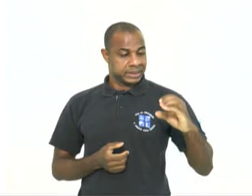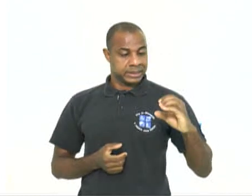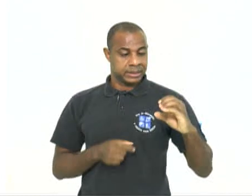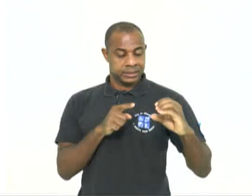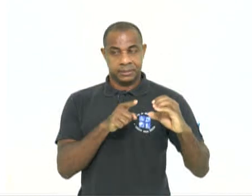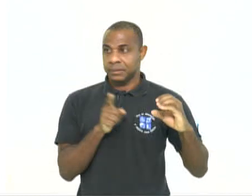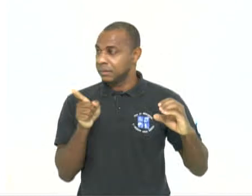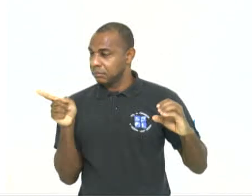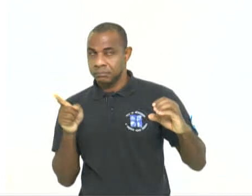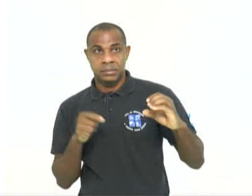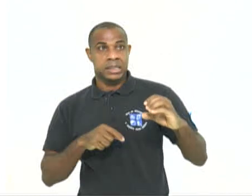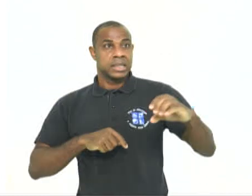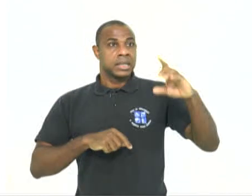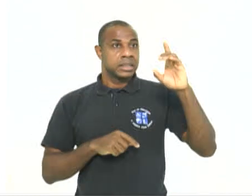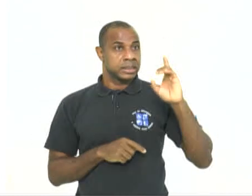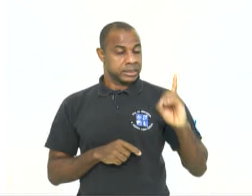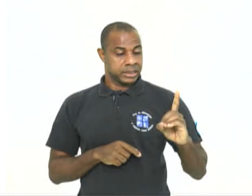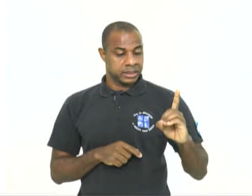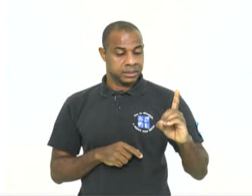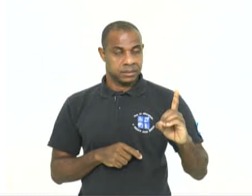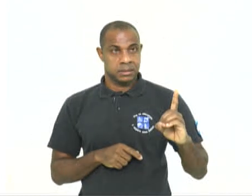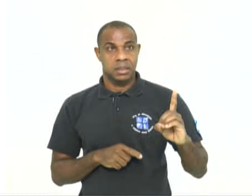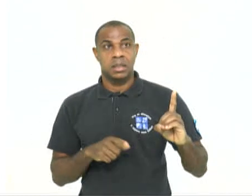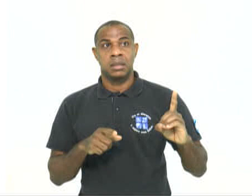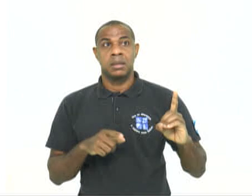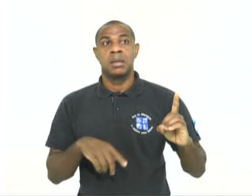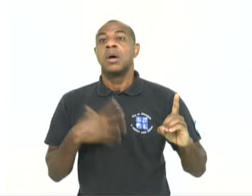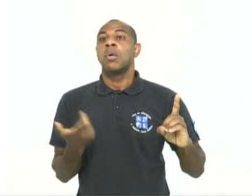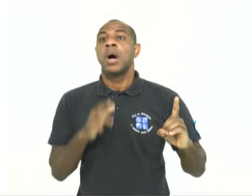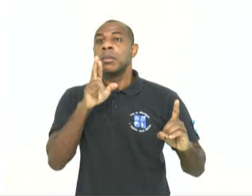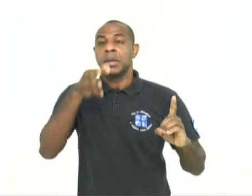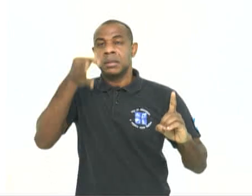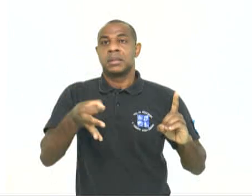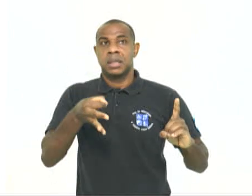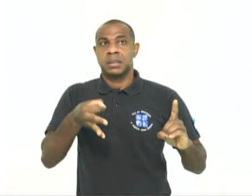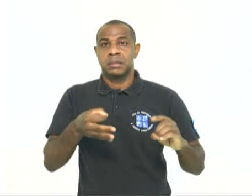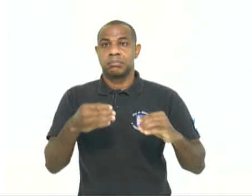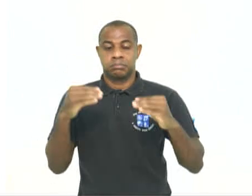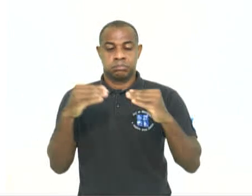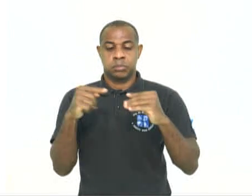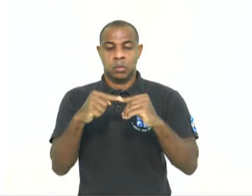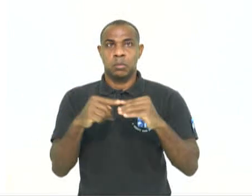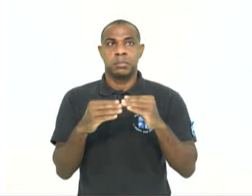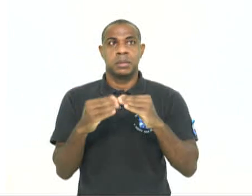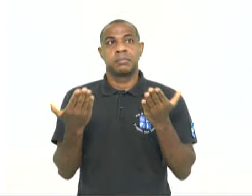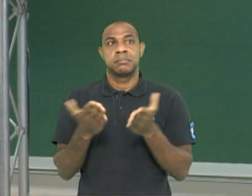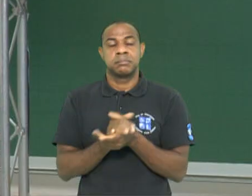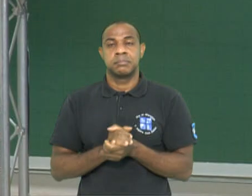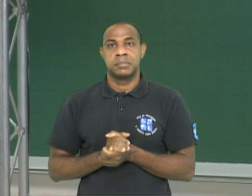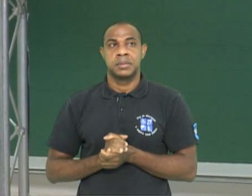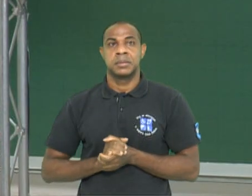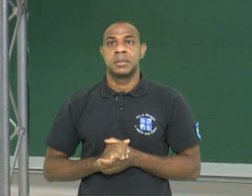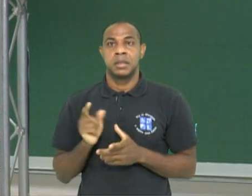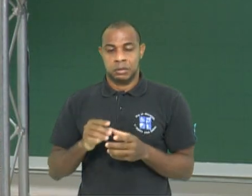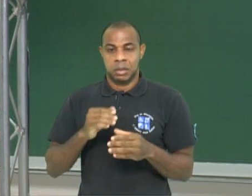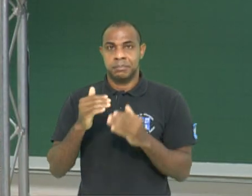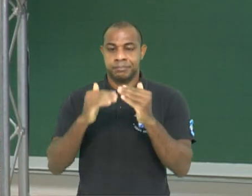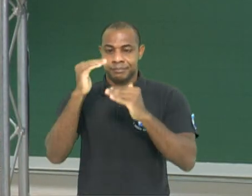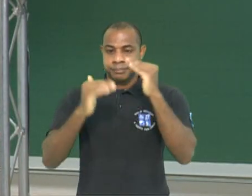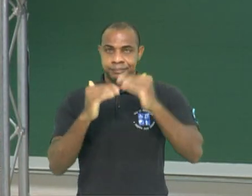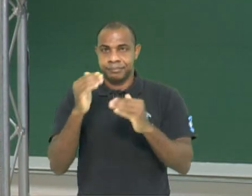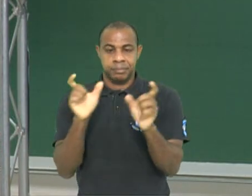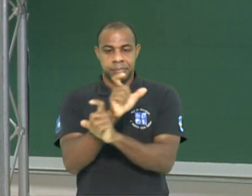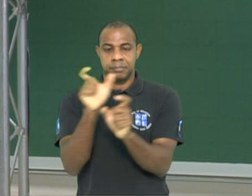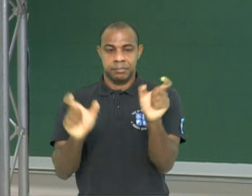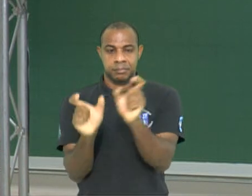C, plasma, leucócitos e hemácias. E letra D, linfócitos, hemácias e plasma. A maioria delas ali só está trocada a sequência. Então a ideia